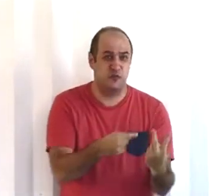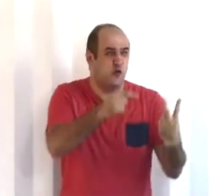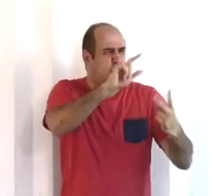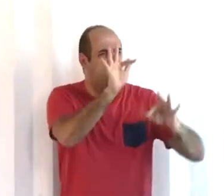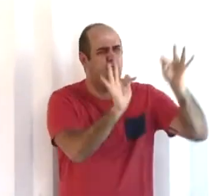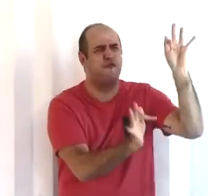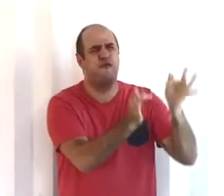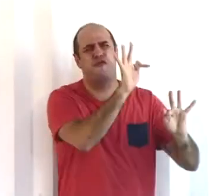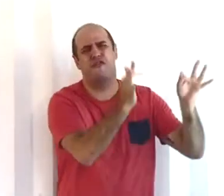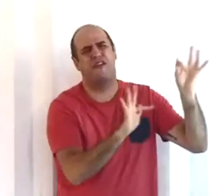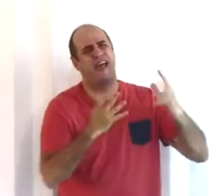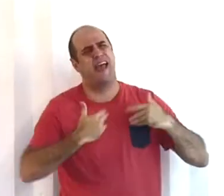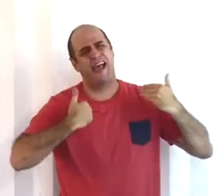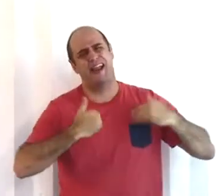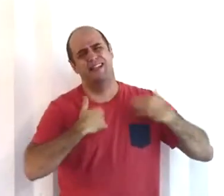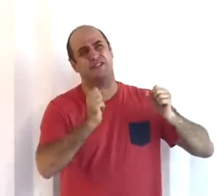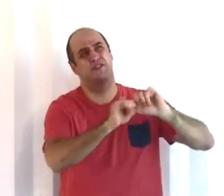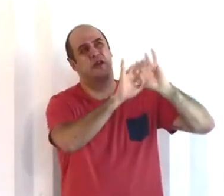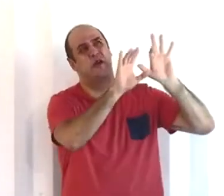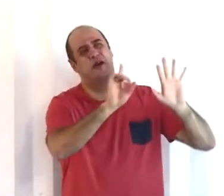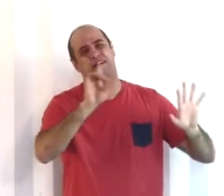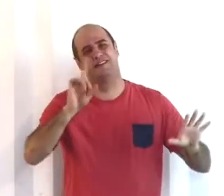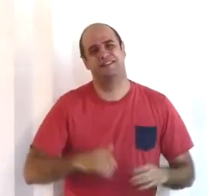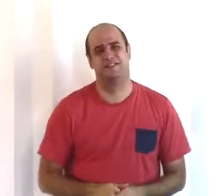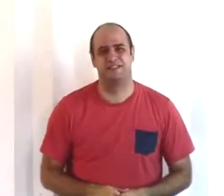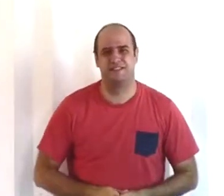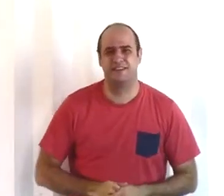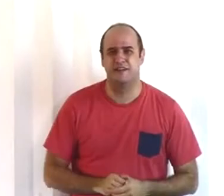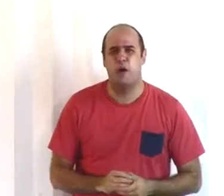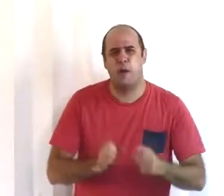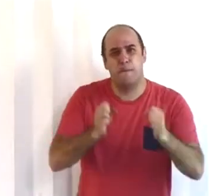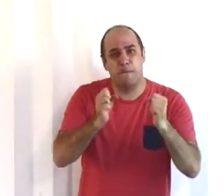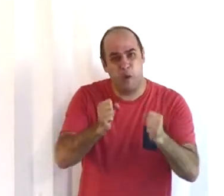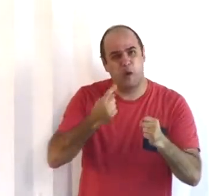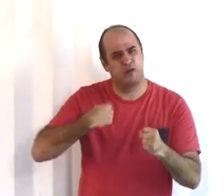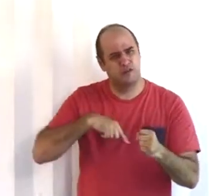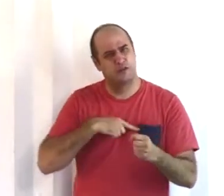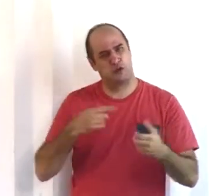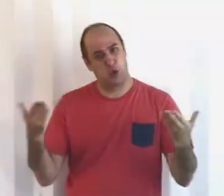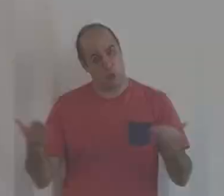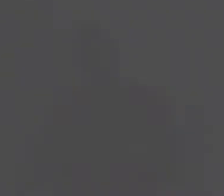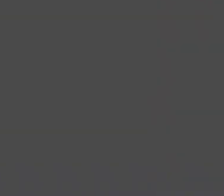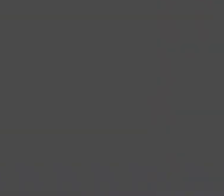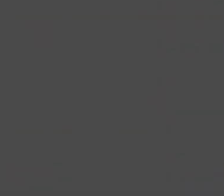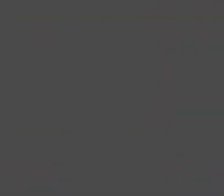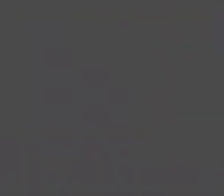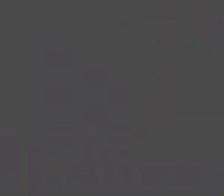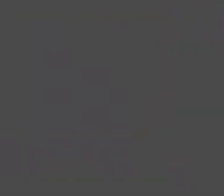apesar dos dias difíceis, possa estar dentro do ideal de Deus.